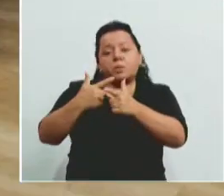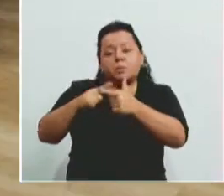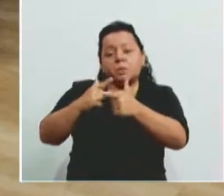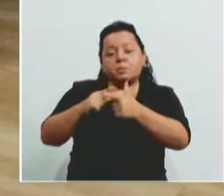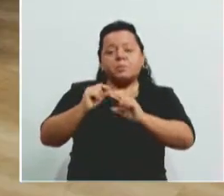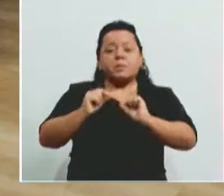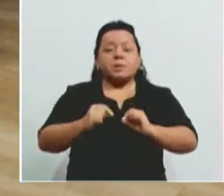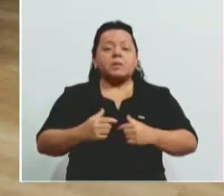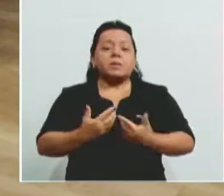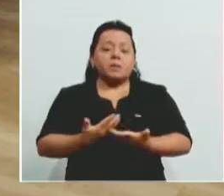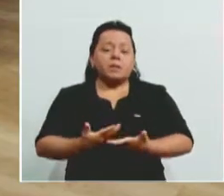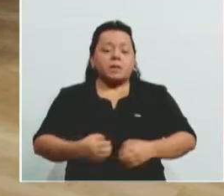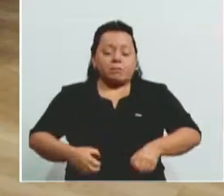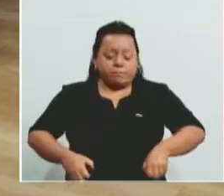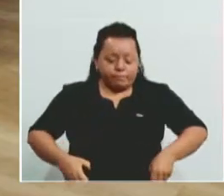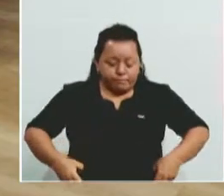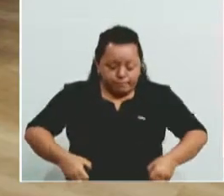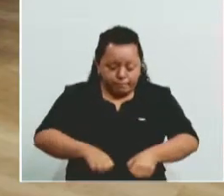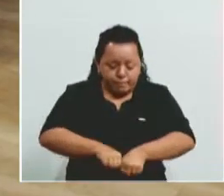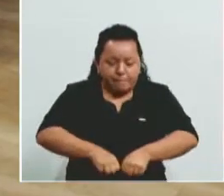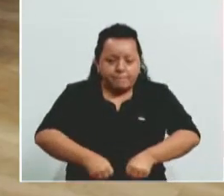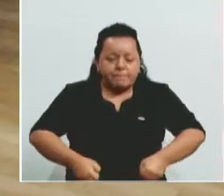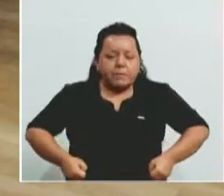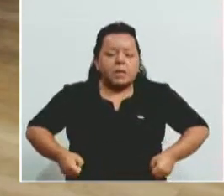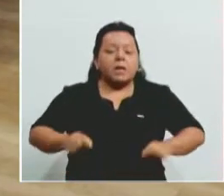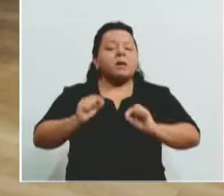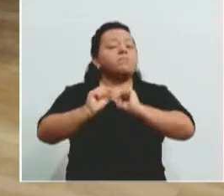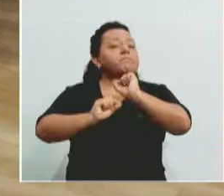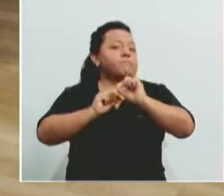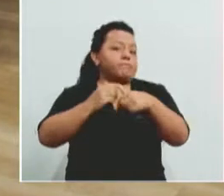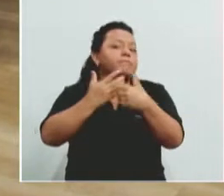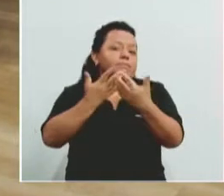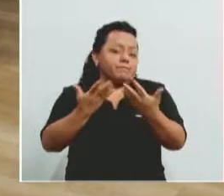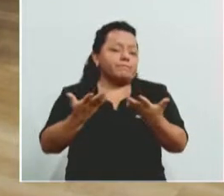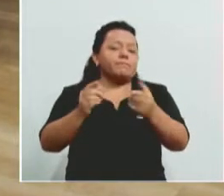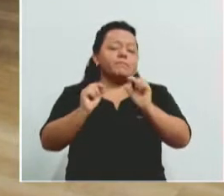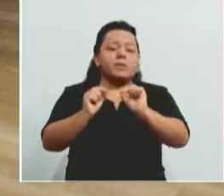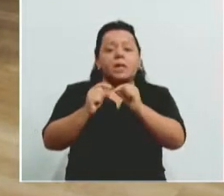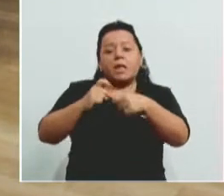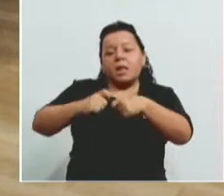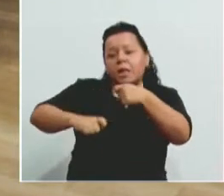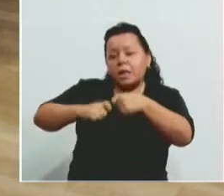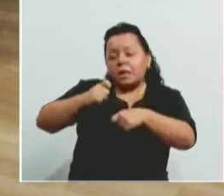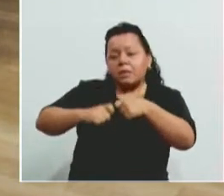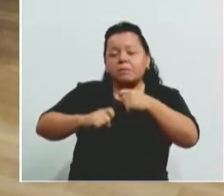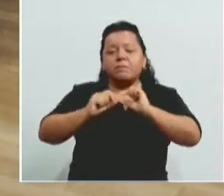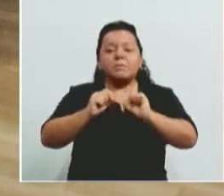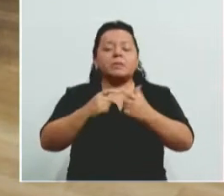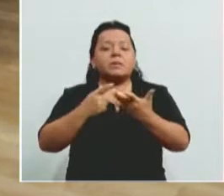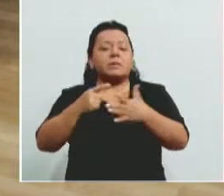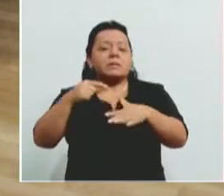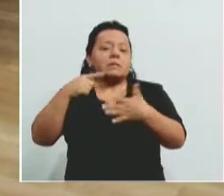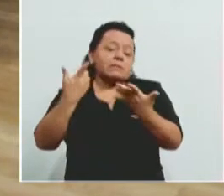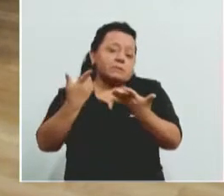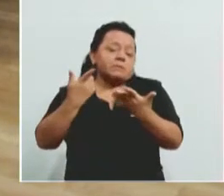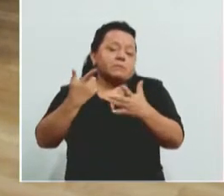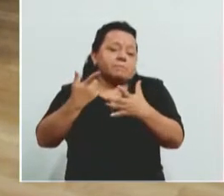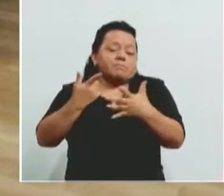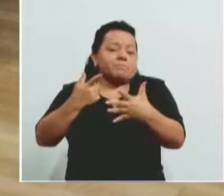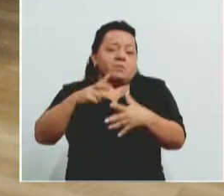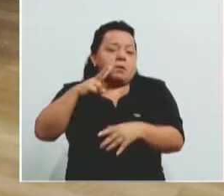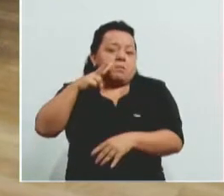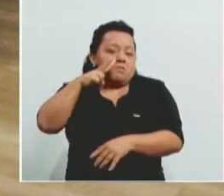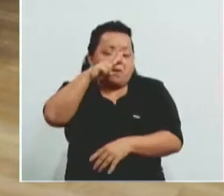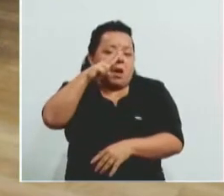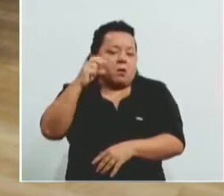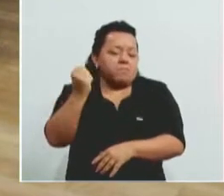até pela falta de desinformação, achar que está relacionado de fato a uma relação sexual mais intensa, né? E não é